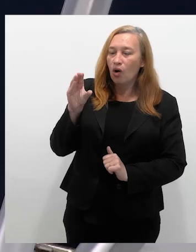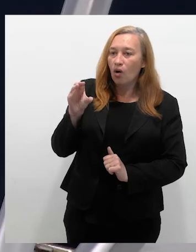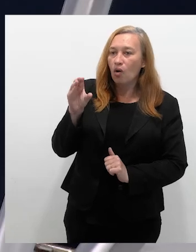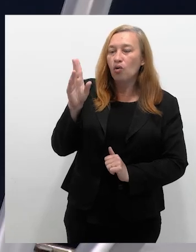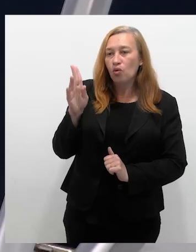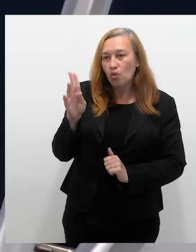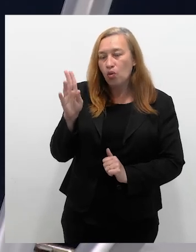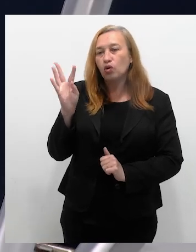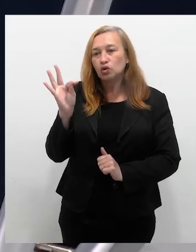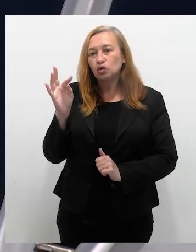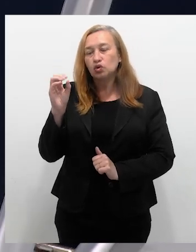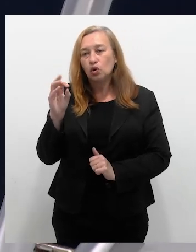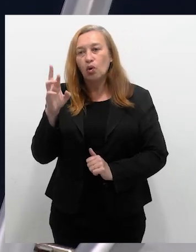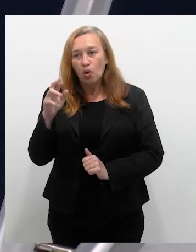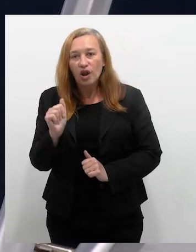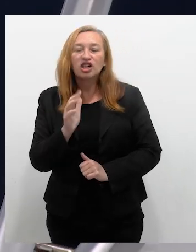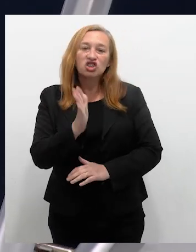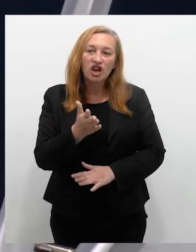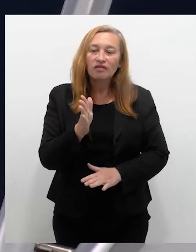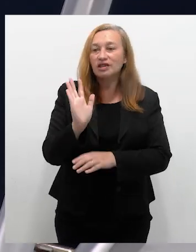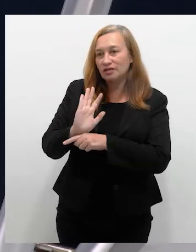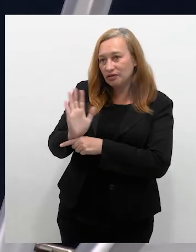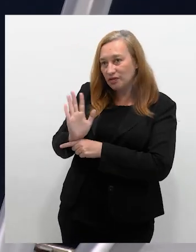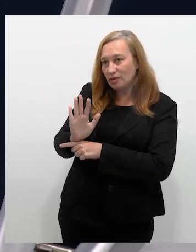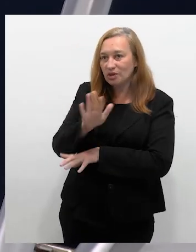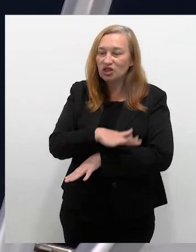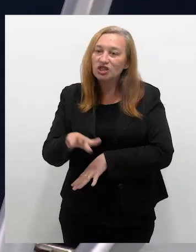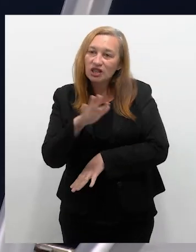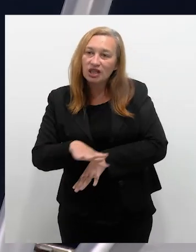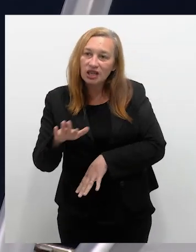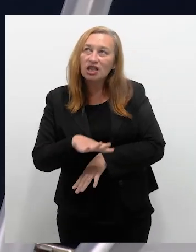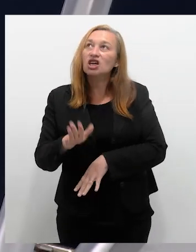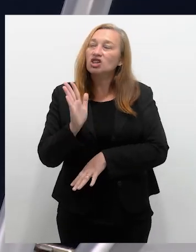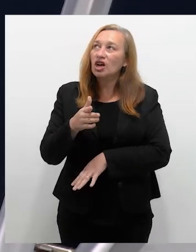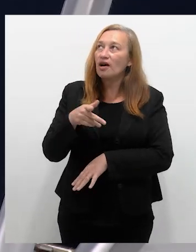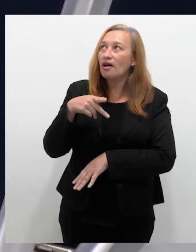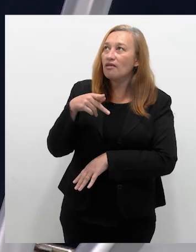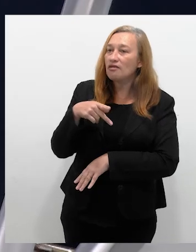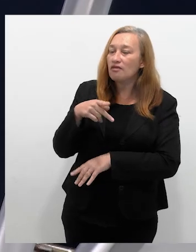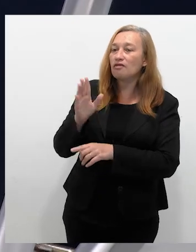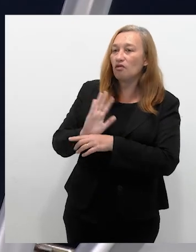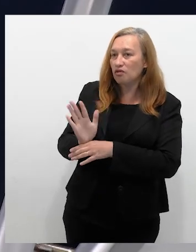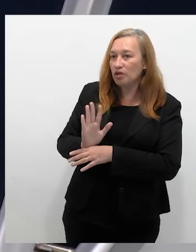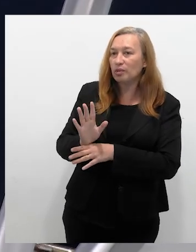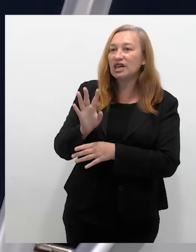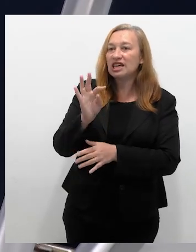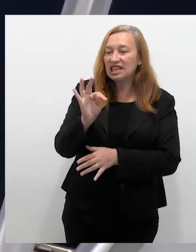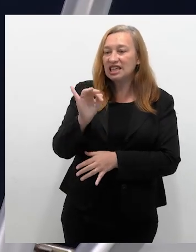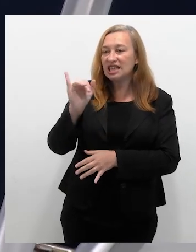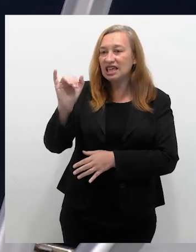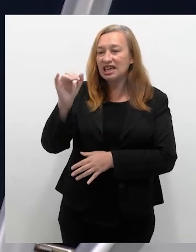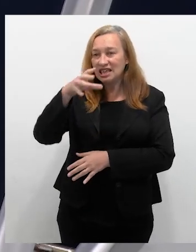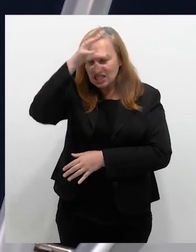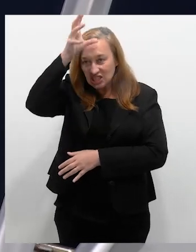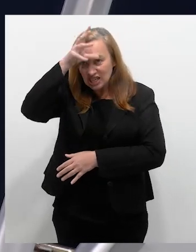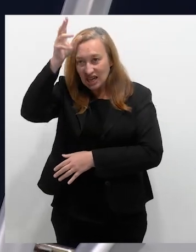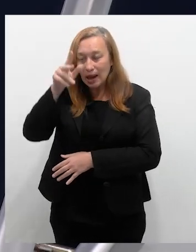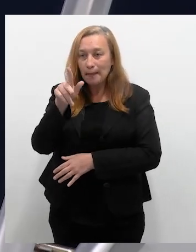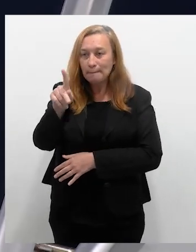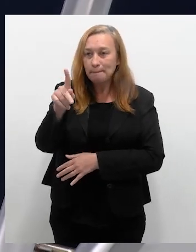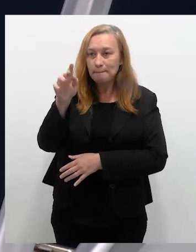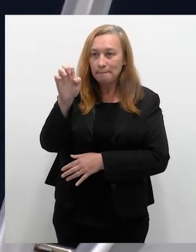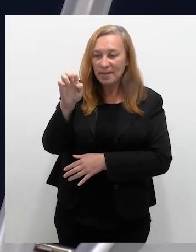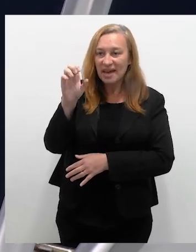e eu fiz alguns filmes infantis. E o último filme que eu fiz, Uma Tia da Pesada 3, a gente contava com 30 crianças no